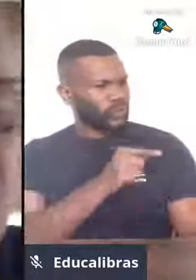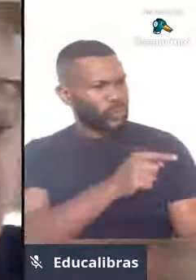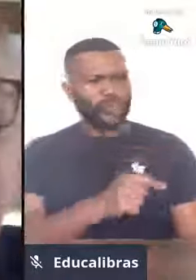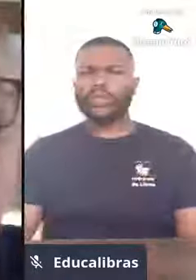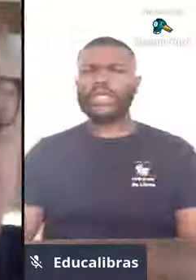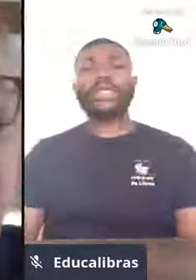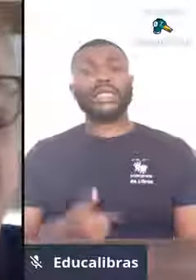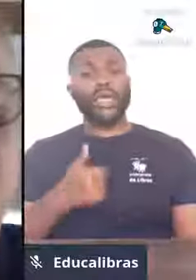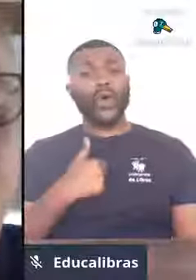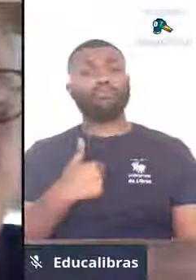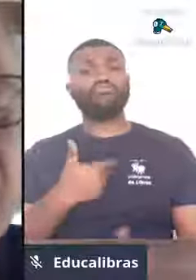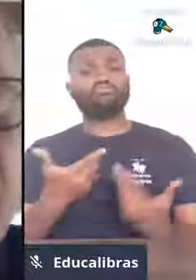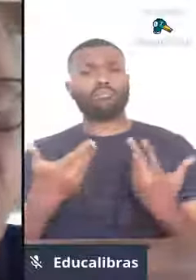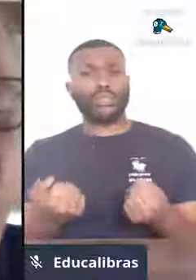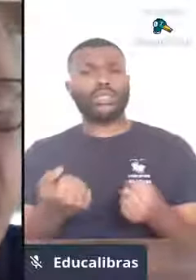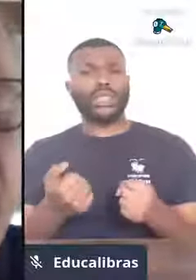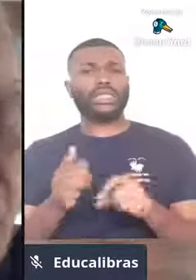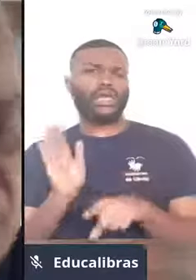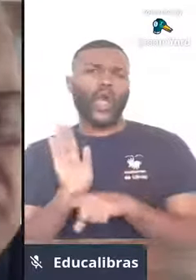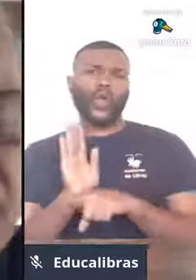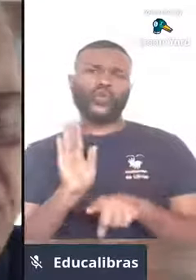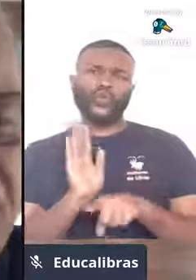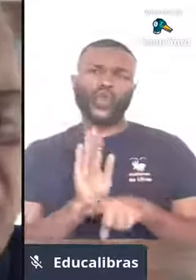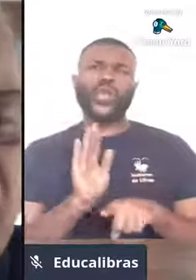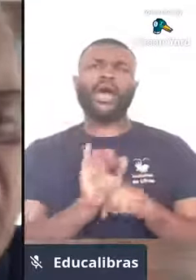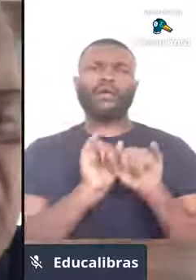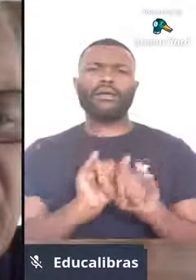a ajudá-la muito nessa campanha e fiz.